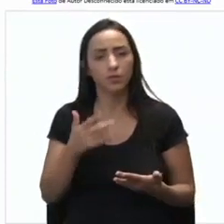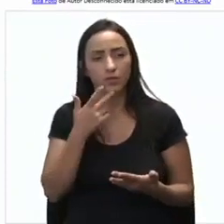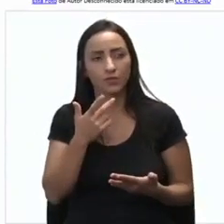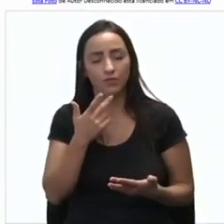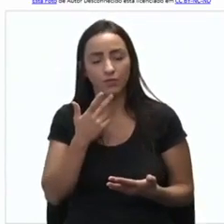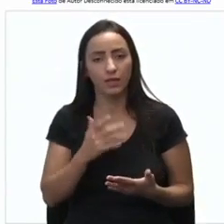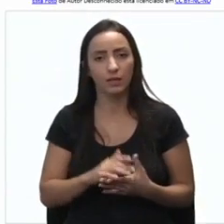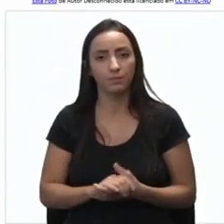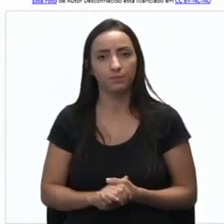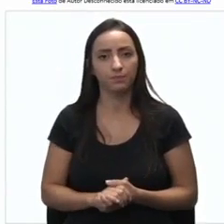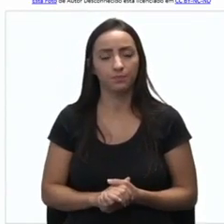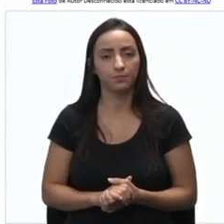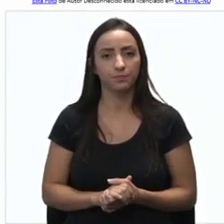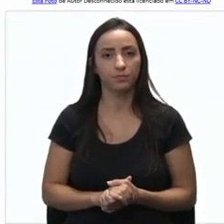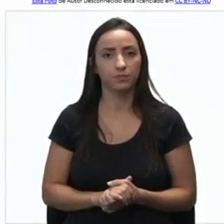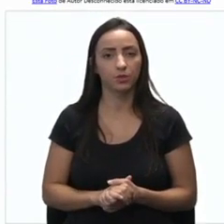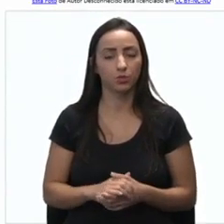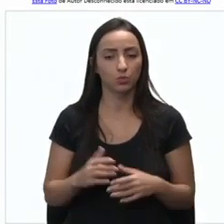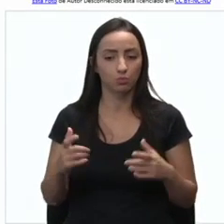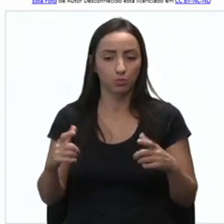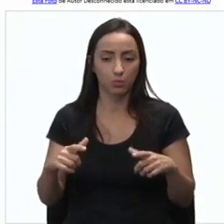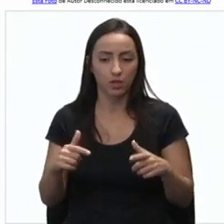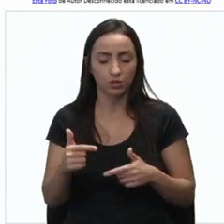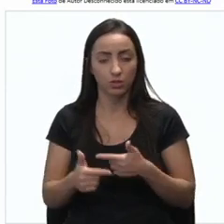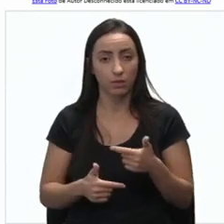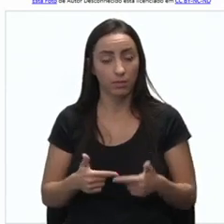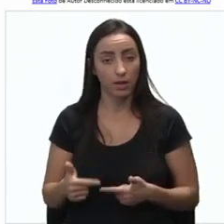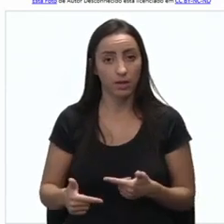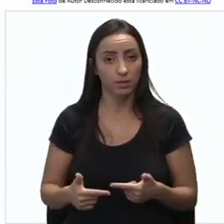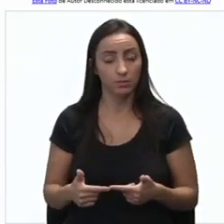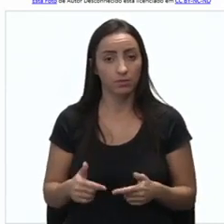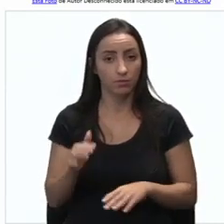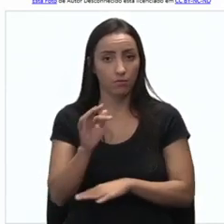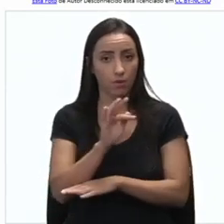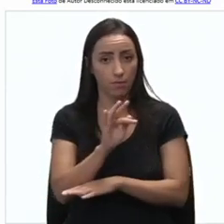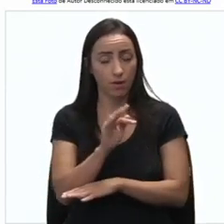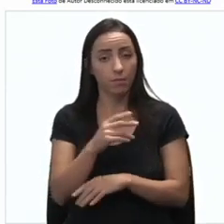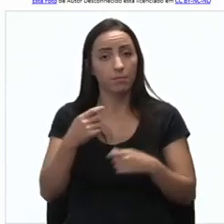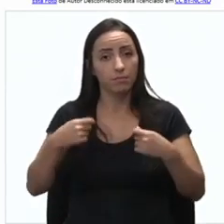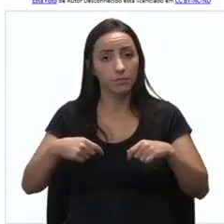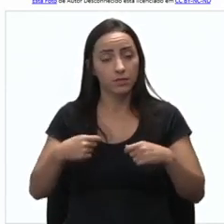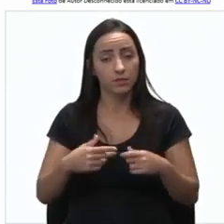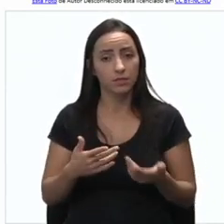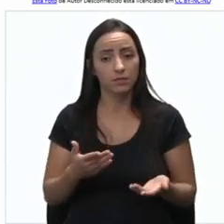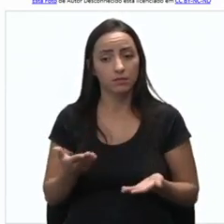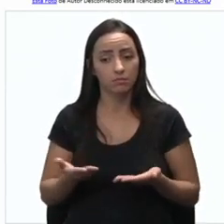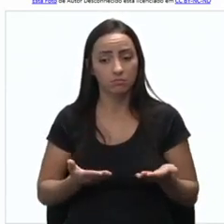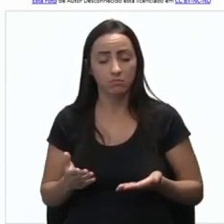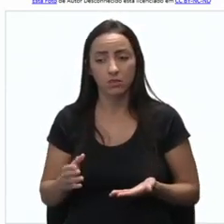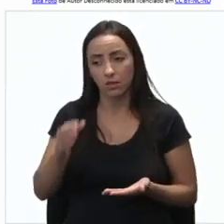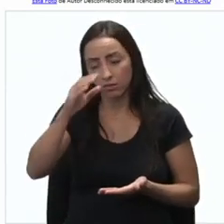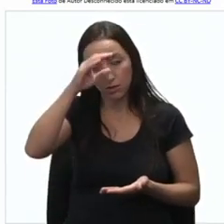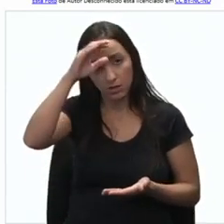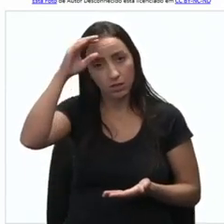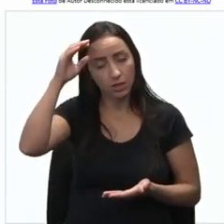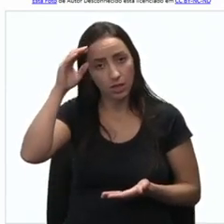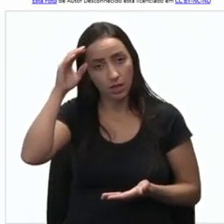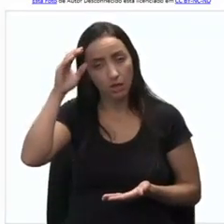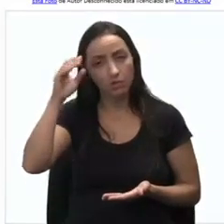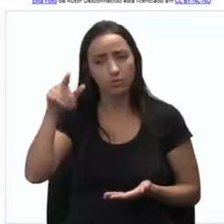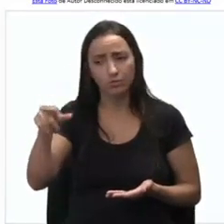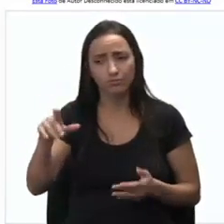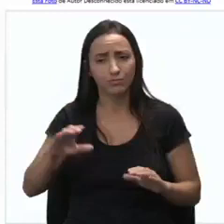fala de um ambiente de trabalho formal, ele precisa atender aí o usuário, o paciente que